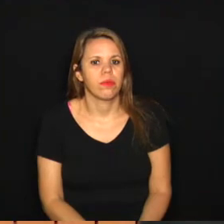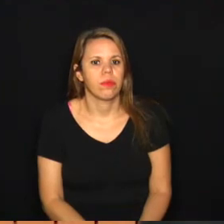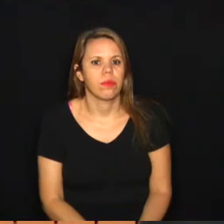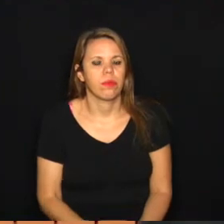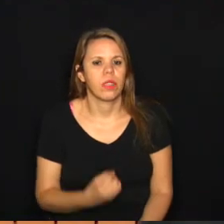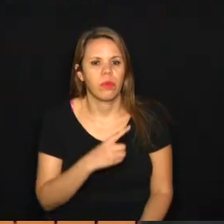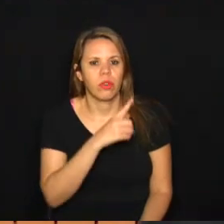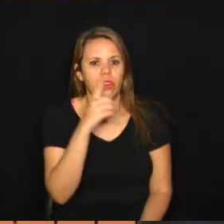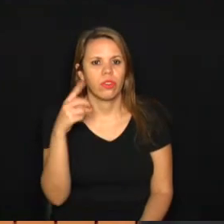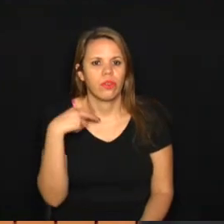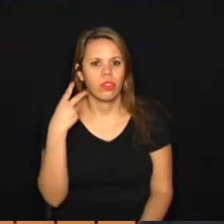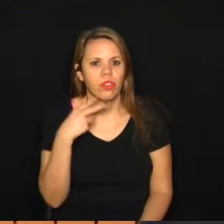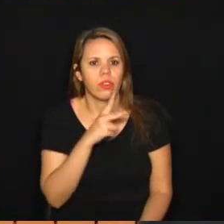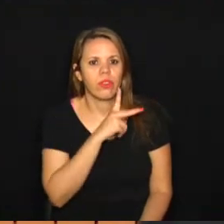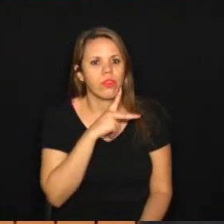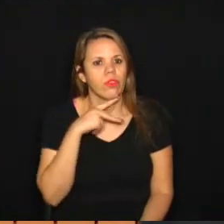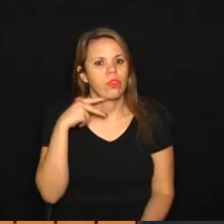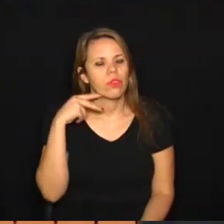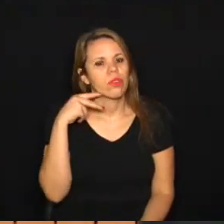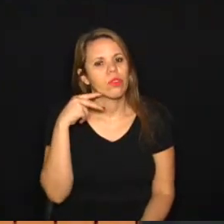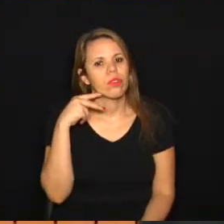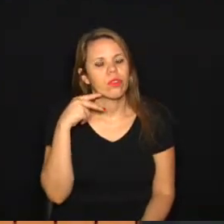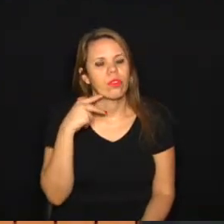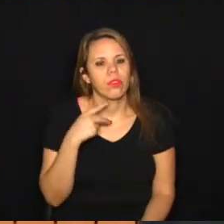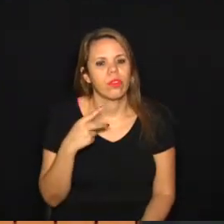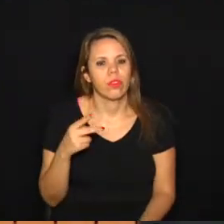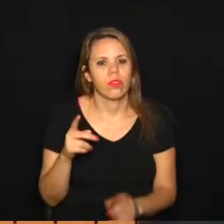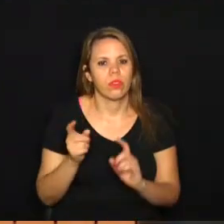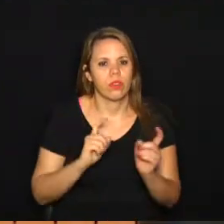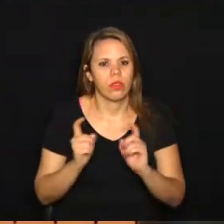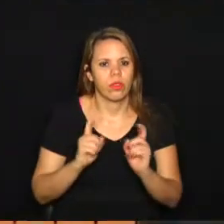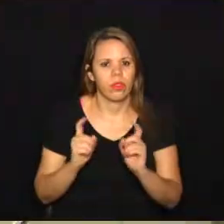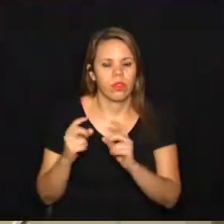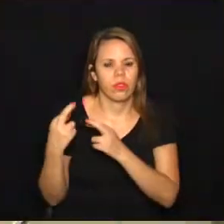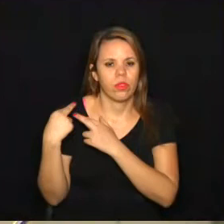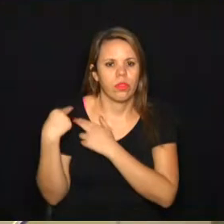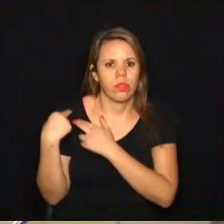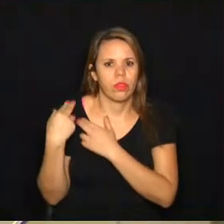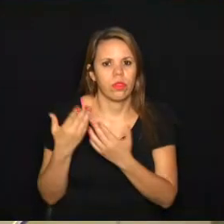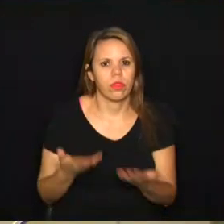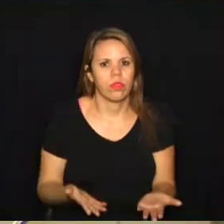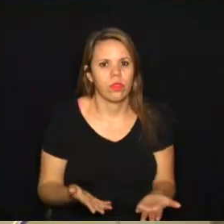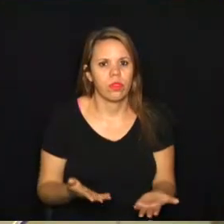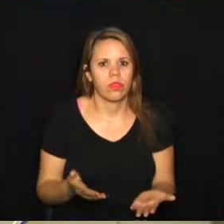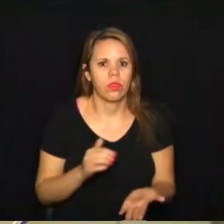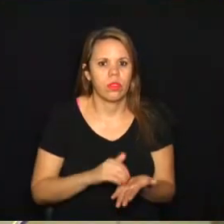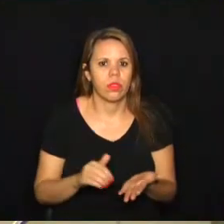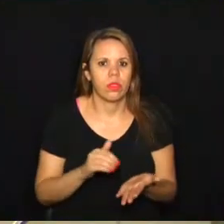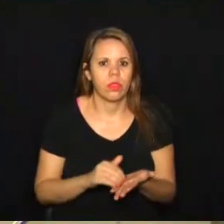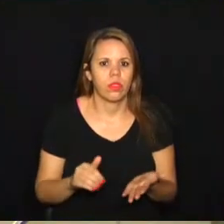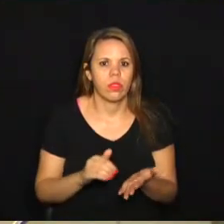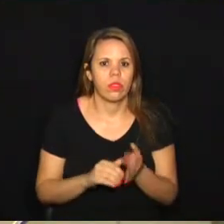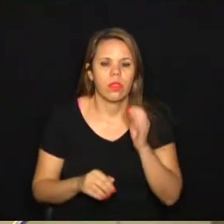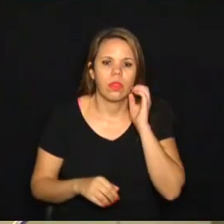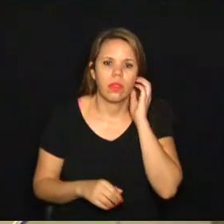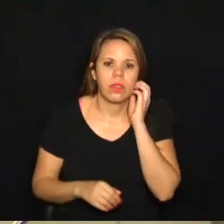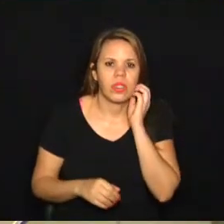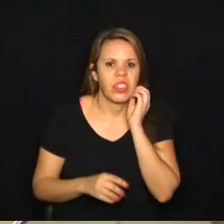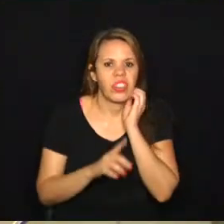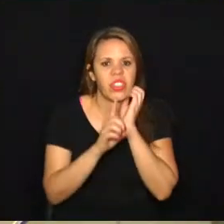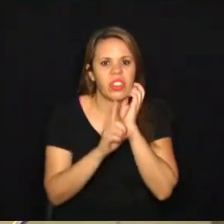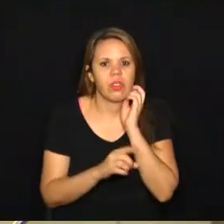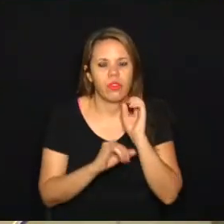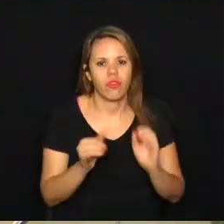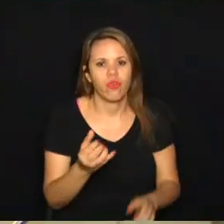Bom dia, vereador Permínio Monteiro, que preside essa audiência pública, secretário Tarcísio, diretores João Carlos,